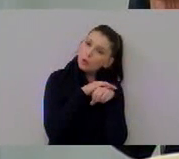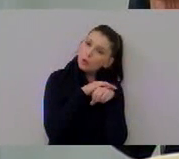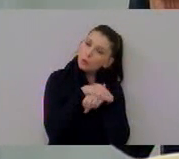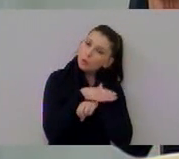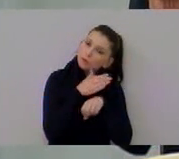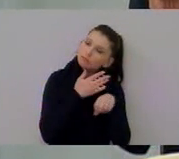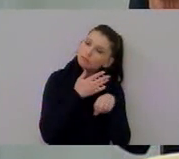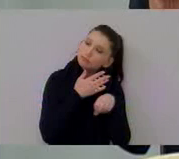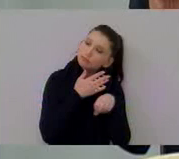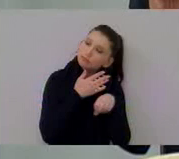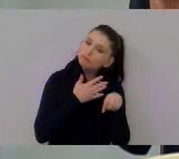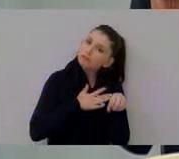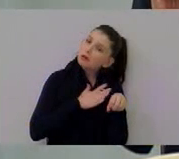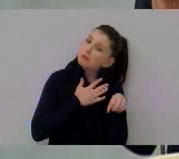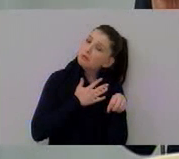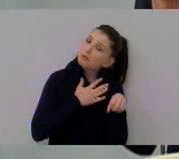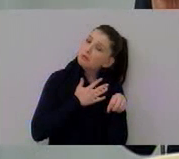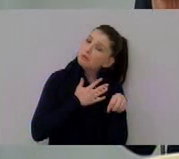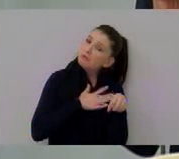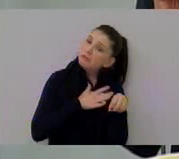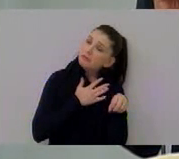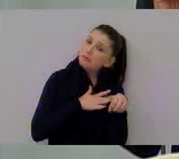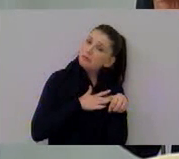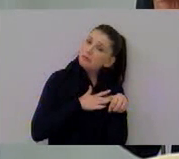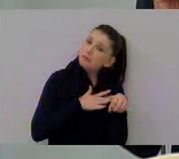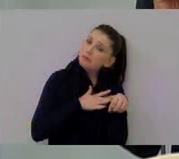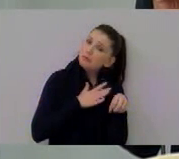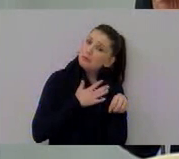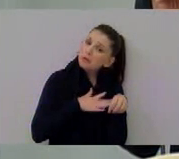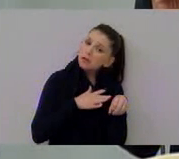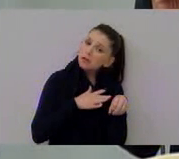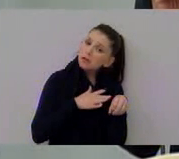tranquilo, quanto ao salário que eu ganho